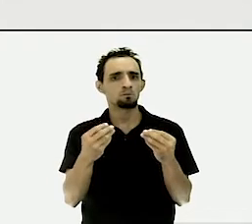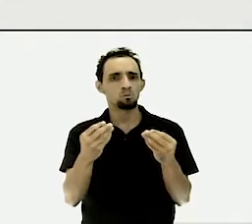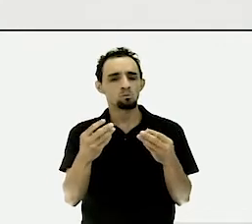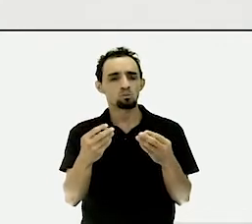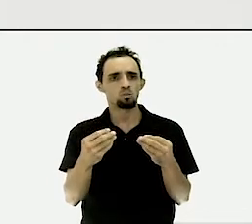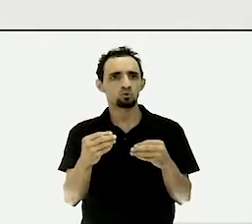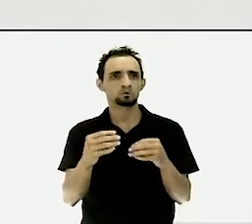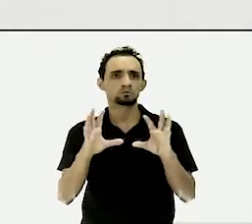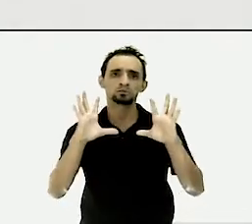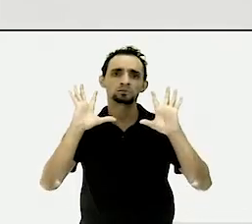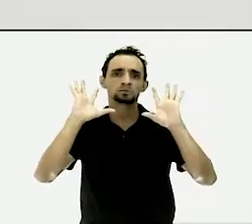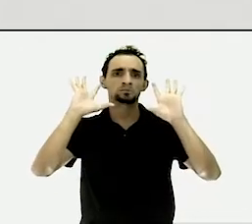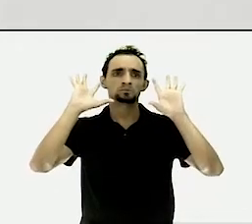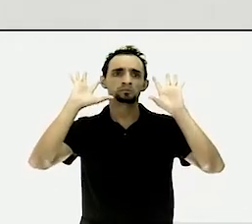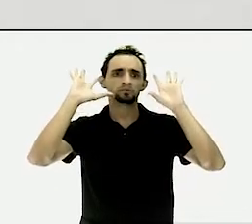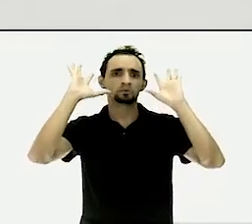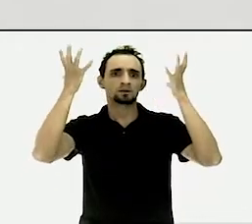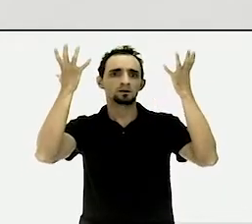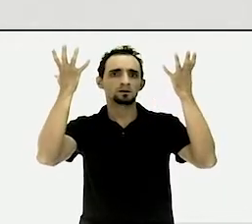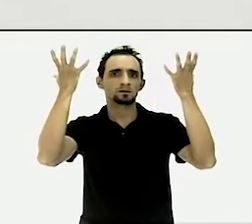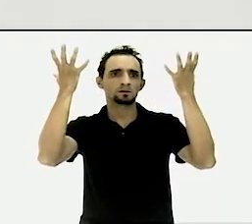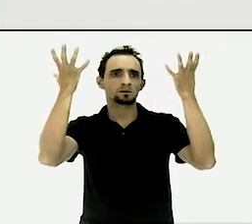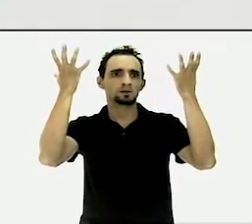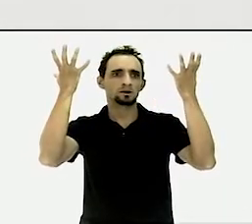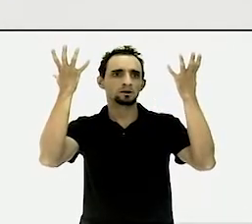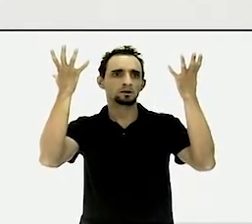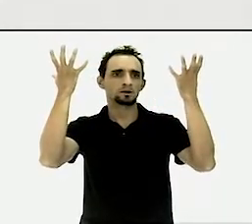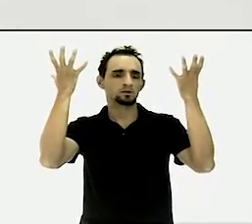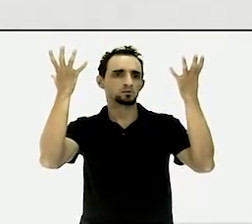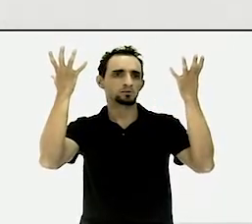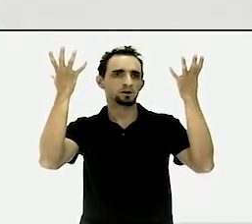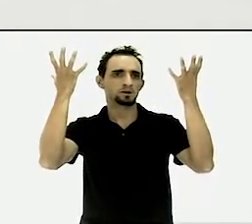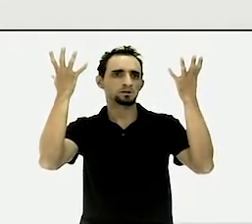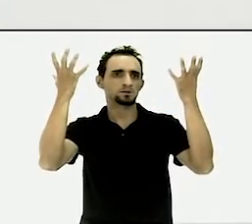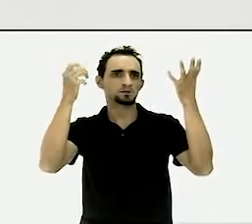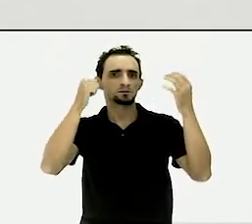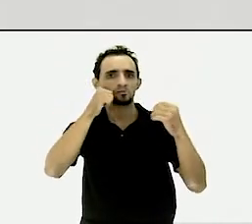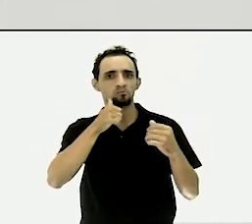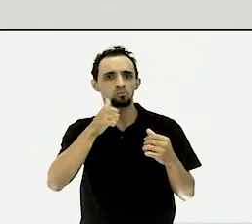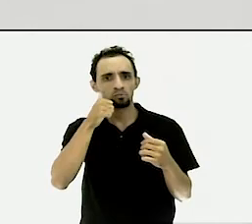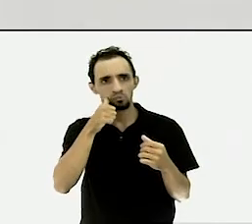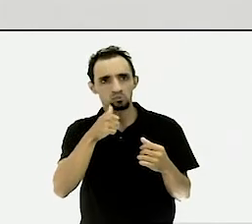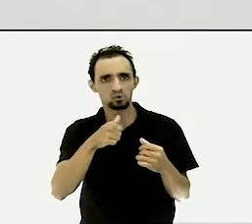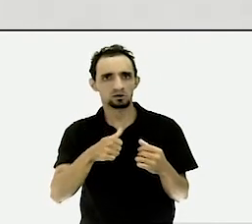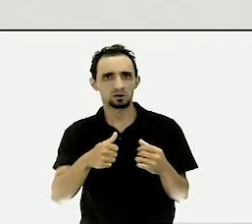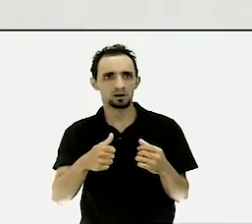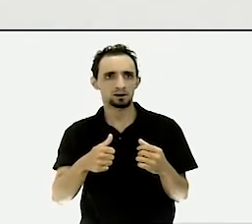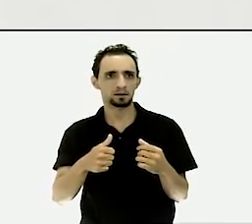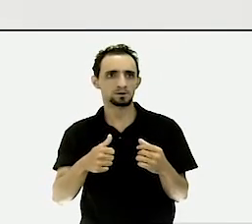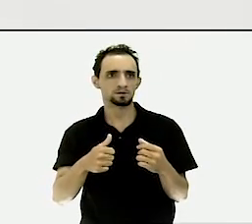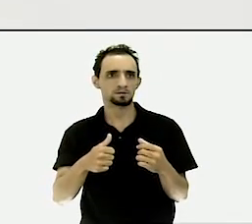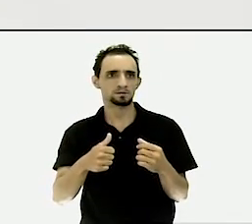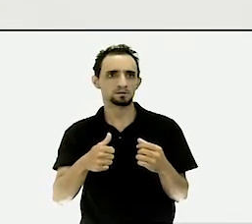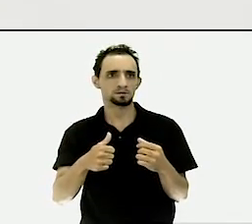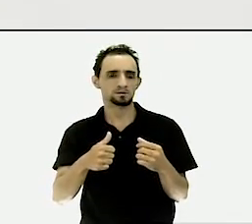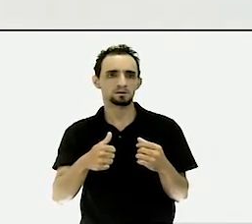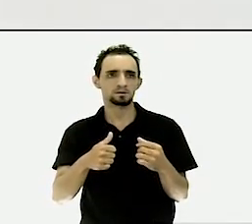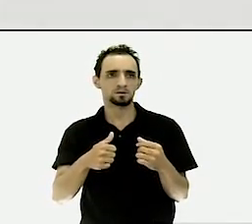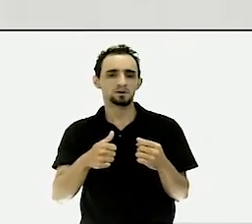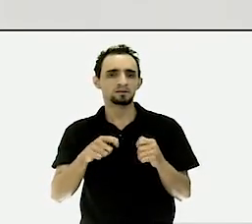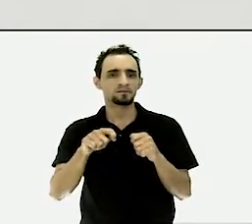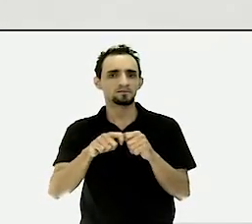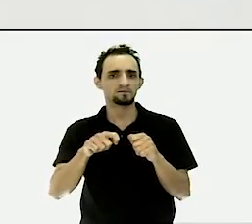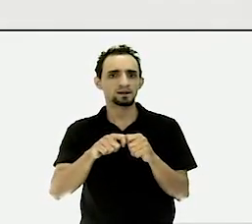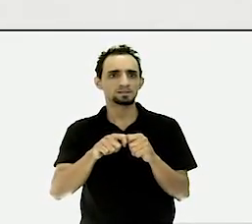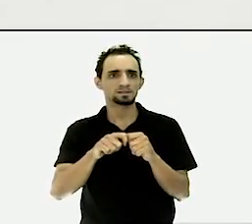os jornais, e ali o cara, ele bate na mulher, ele vai ali, responde, solta, ele vai e mata.